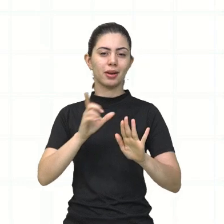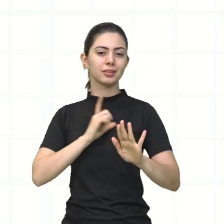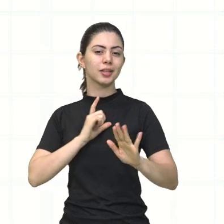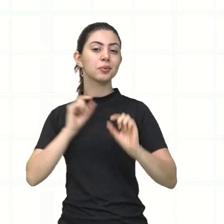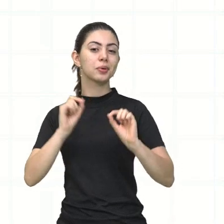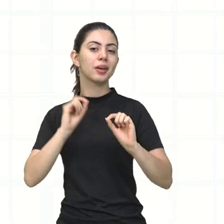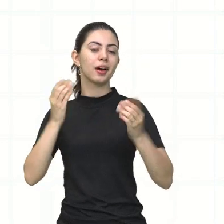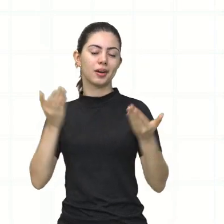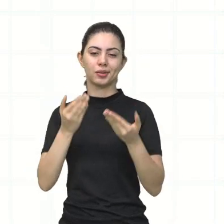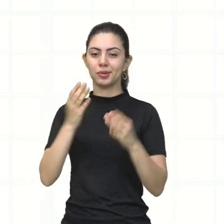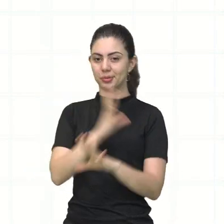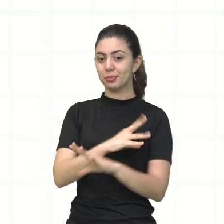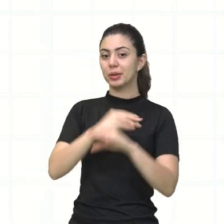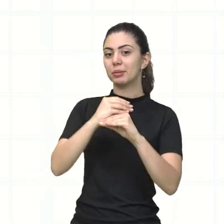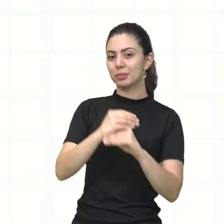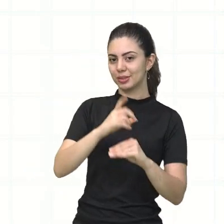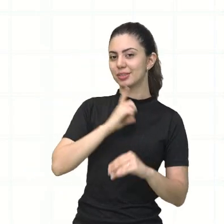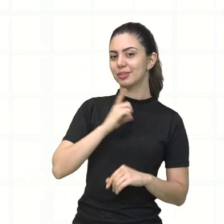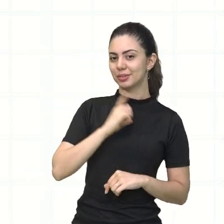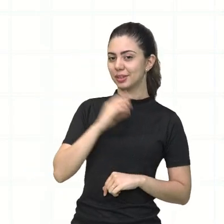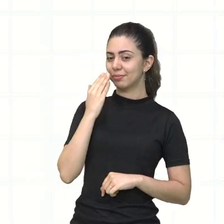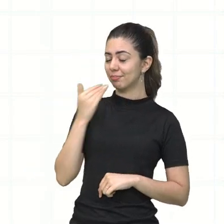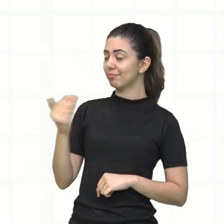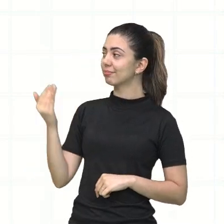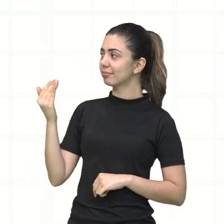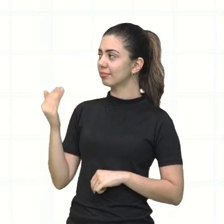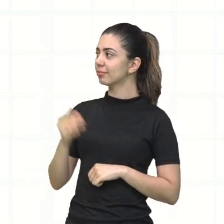A preposição.